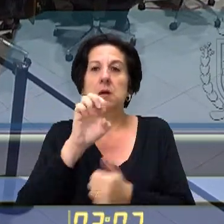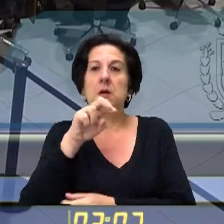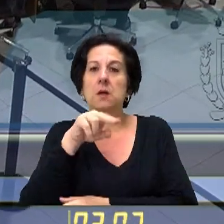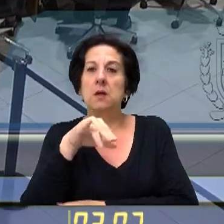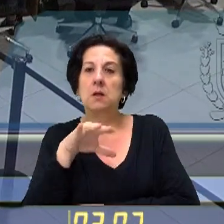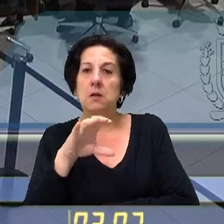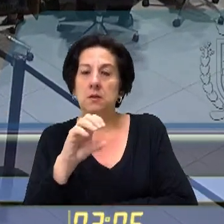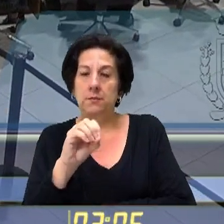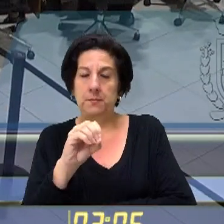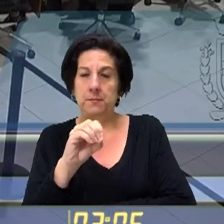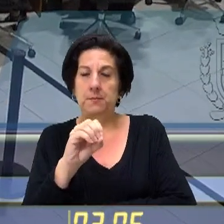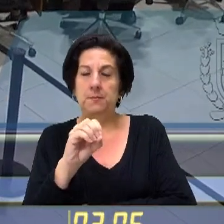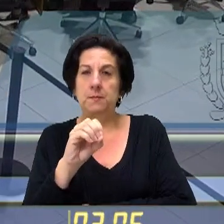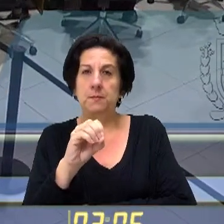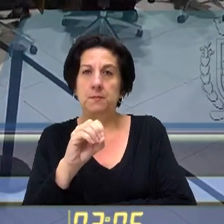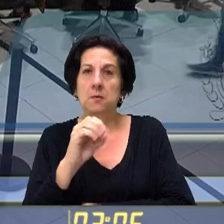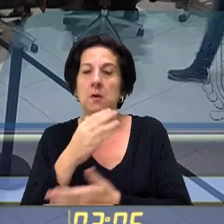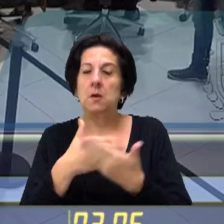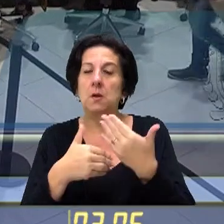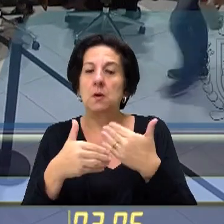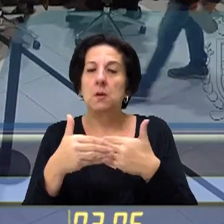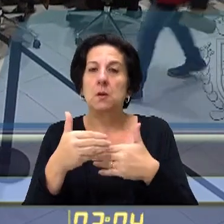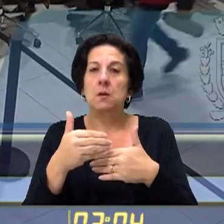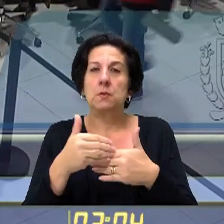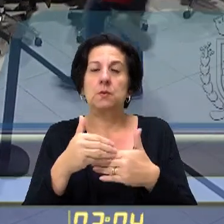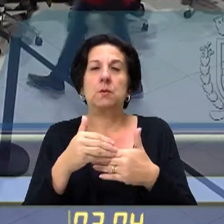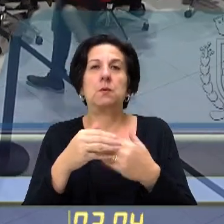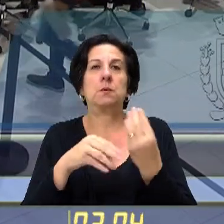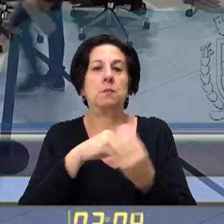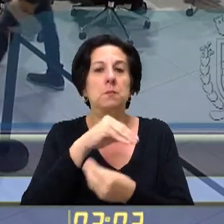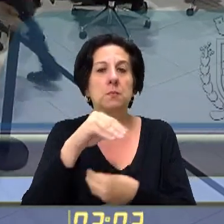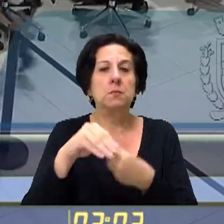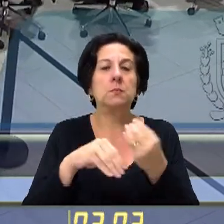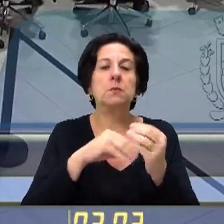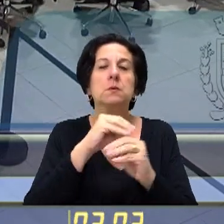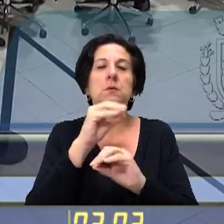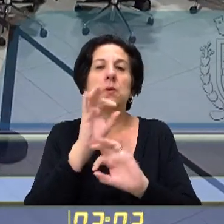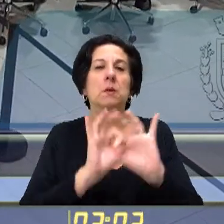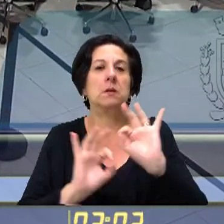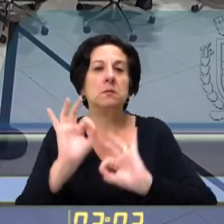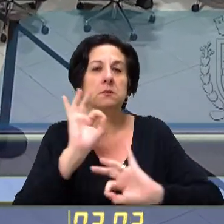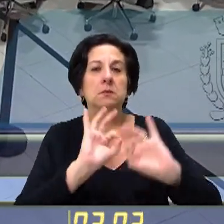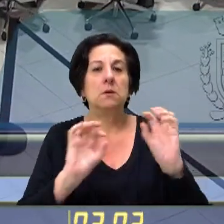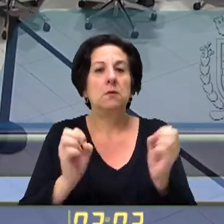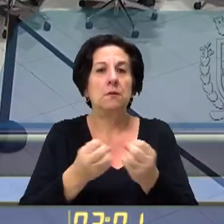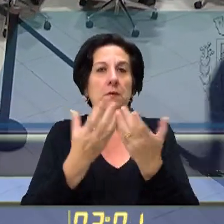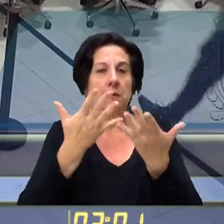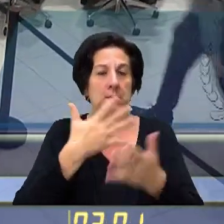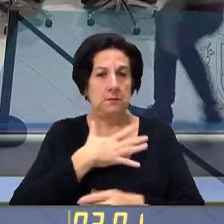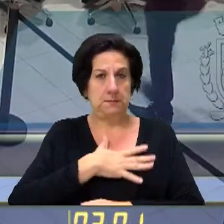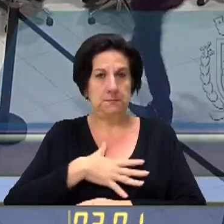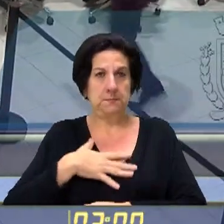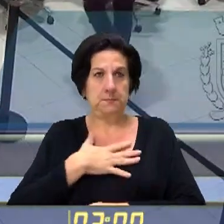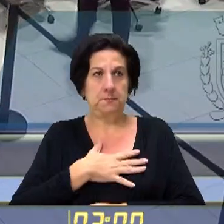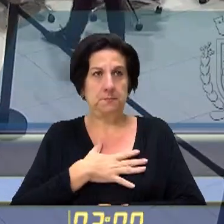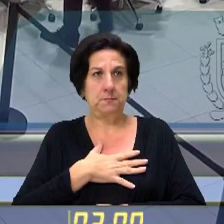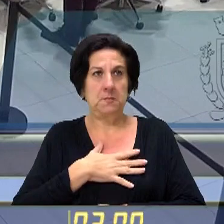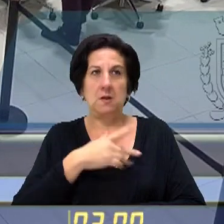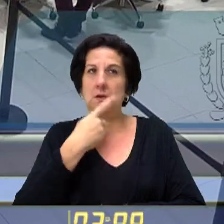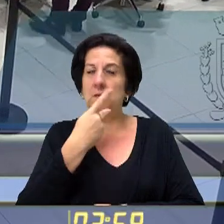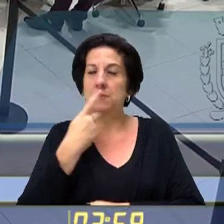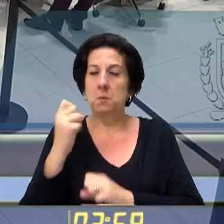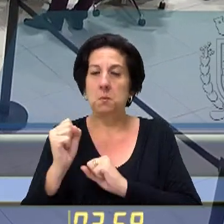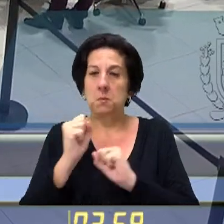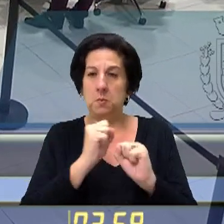Enio Vermut, todos os envolvidos da organização da Festa da Alegria. Cito o